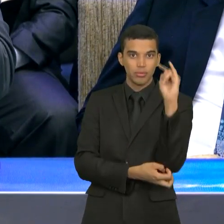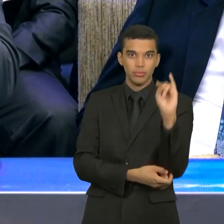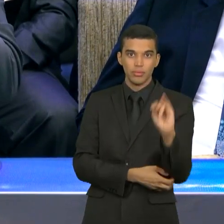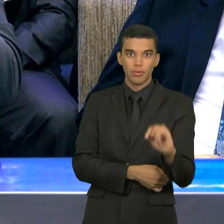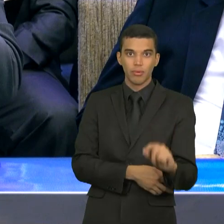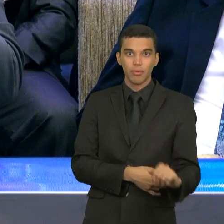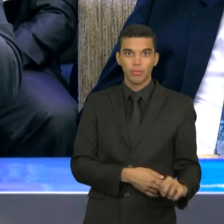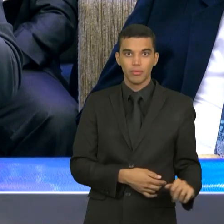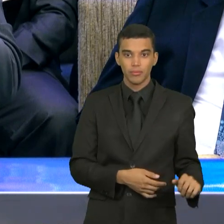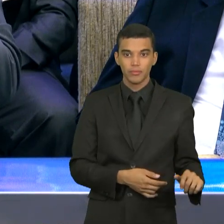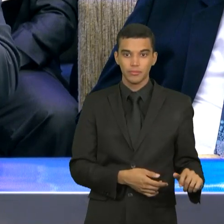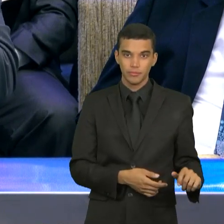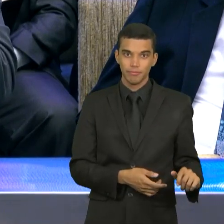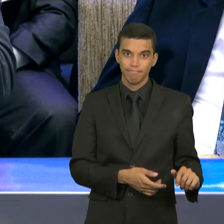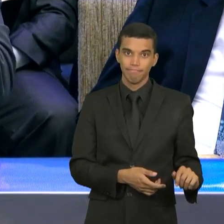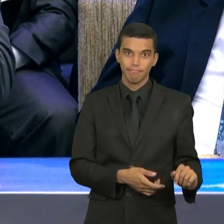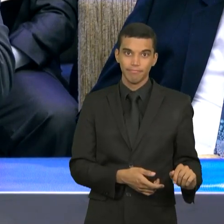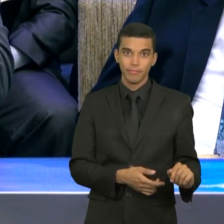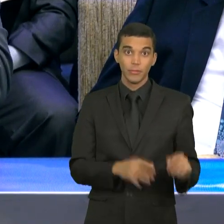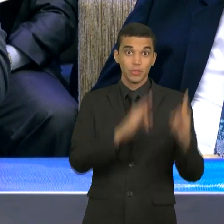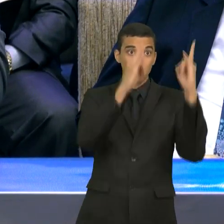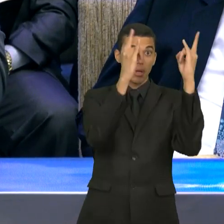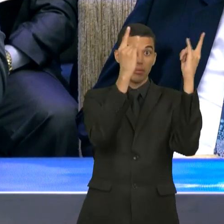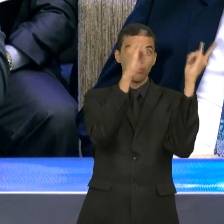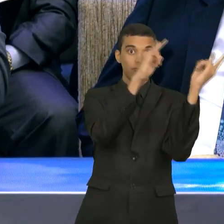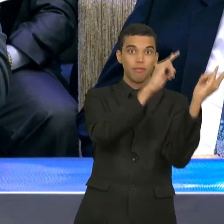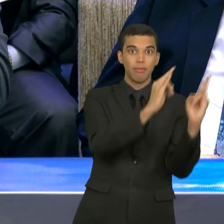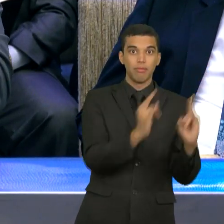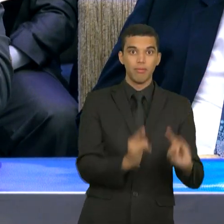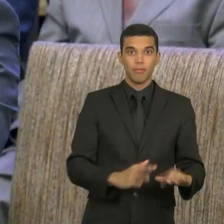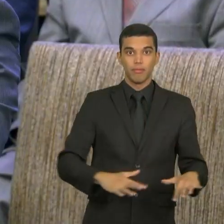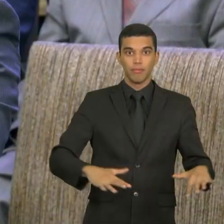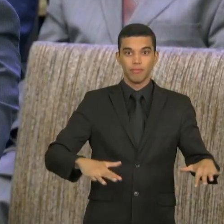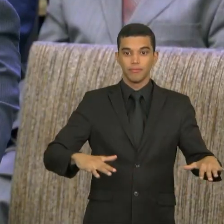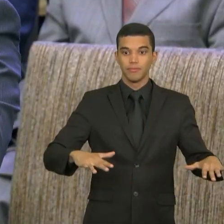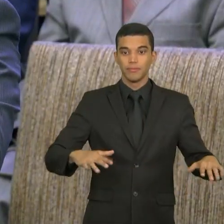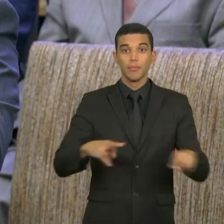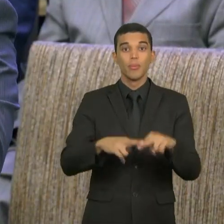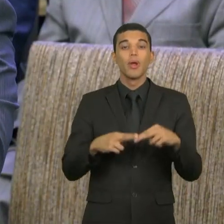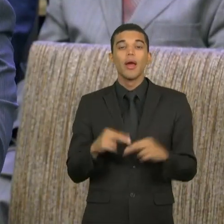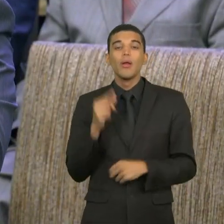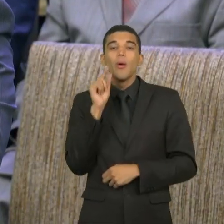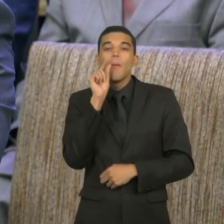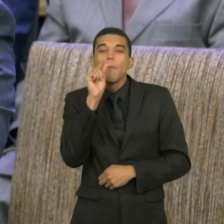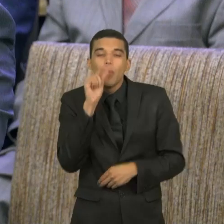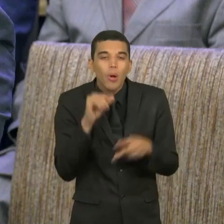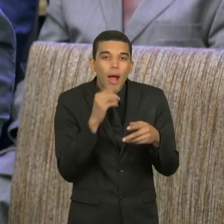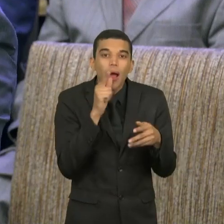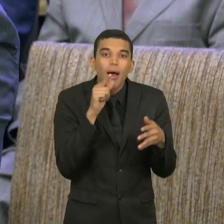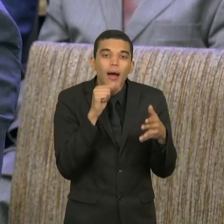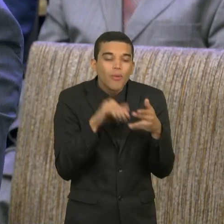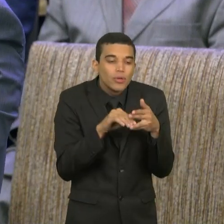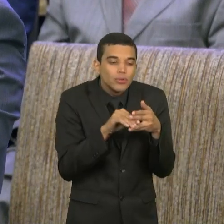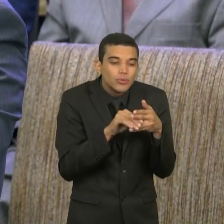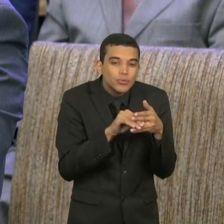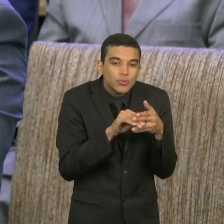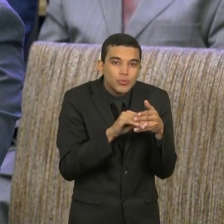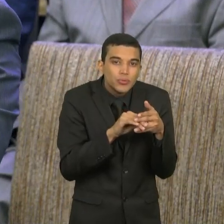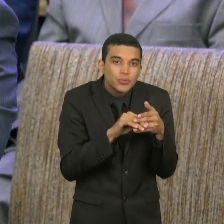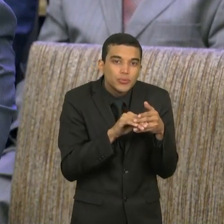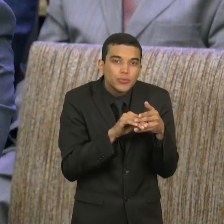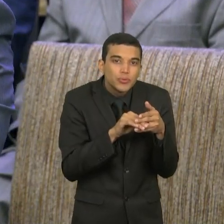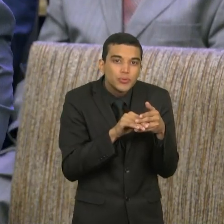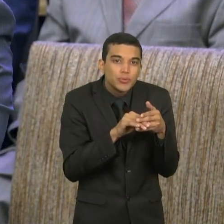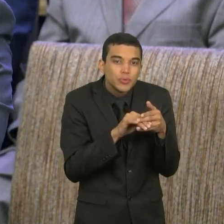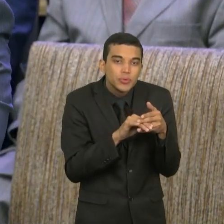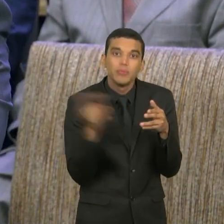o inimigo faz é isto ele vem trabalhando devagarinho ele vai fazendo um buracozinho ele vai